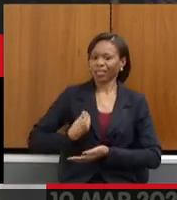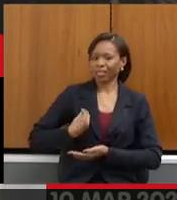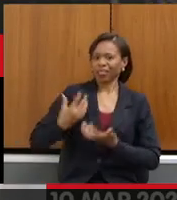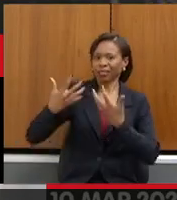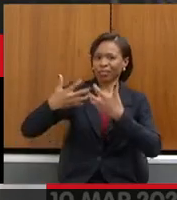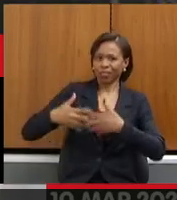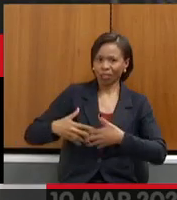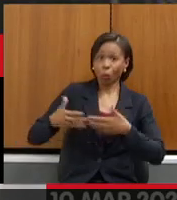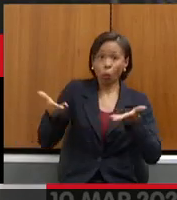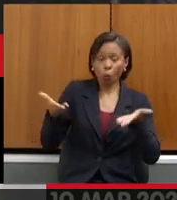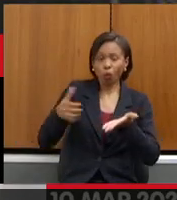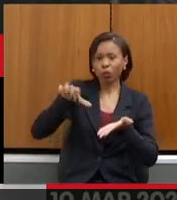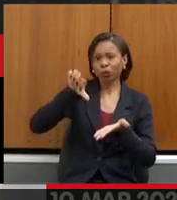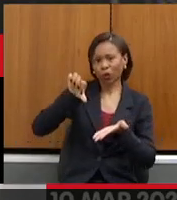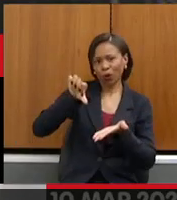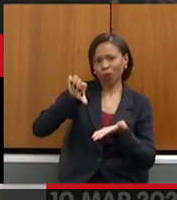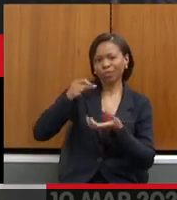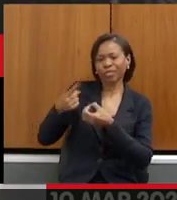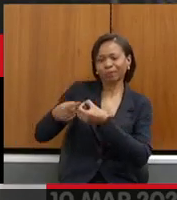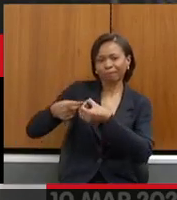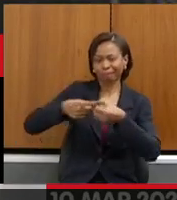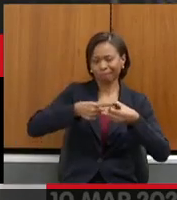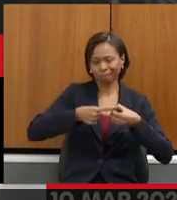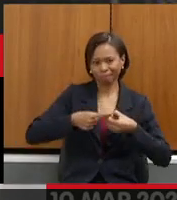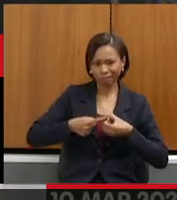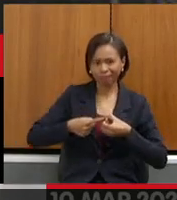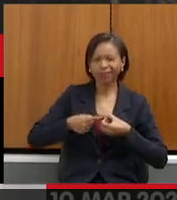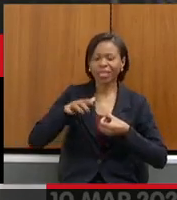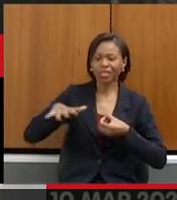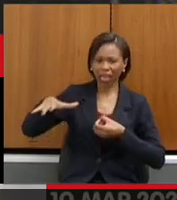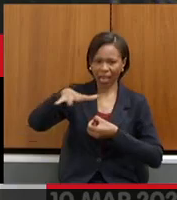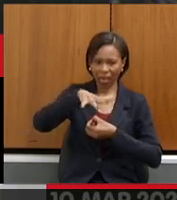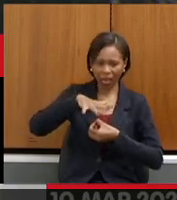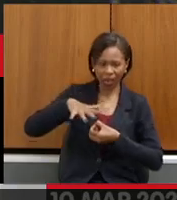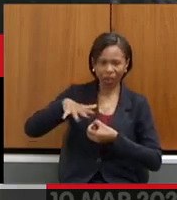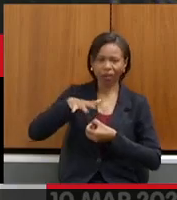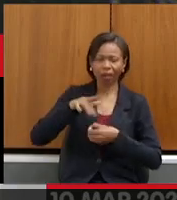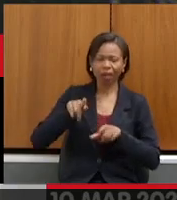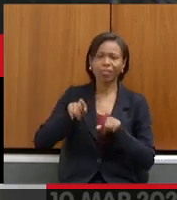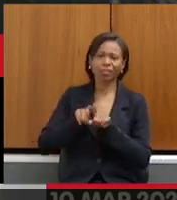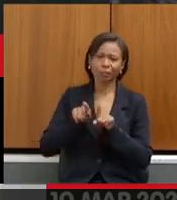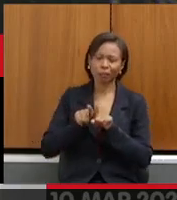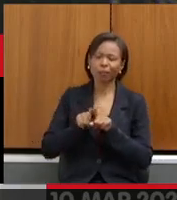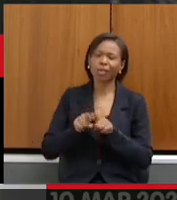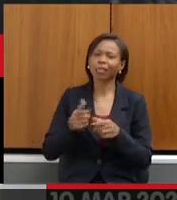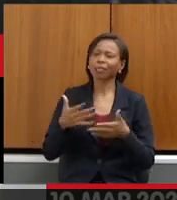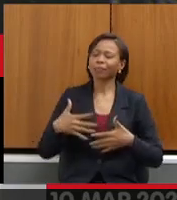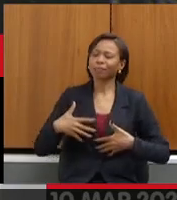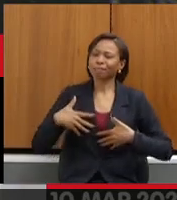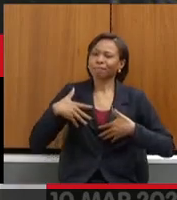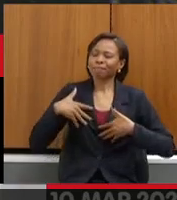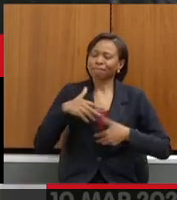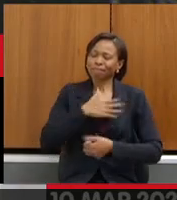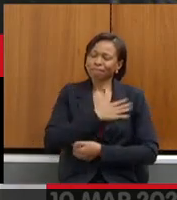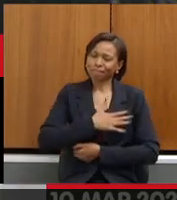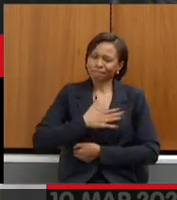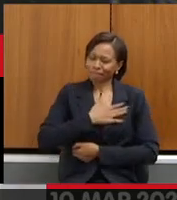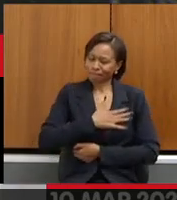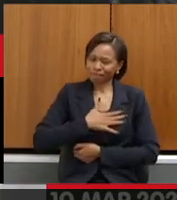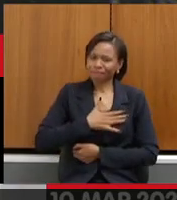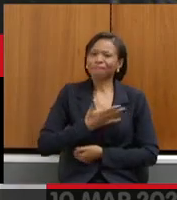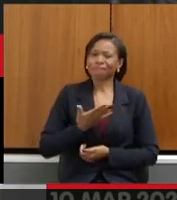Nove municípios e e suas demais regiões isso nos orgulha muito e